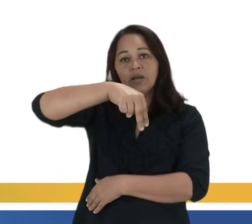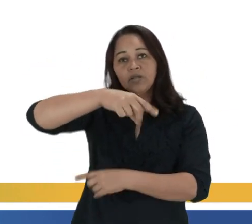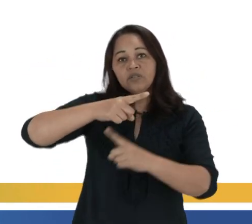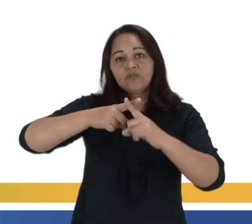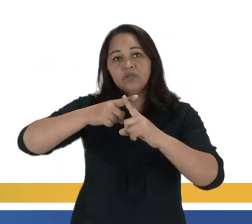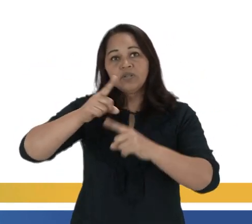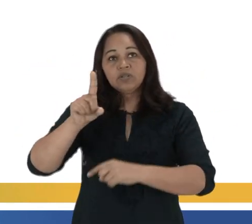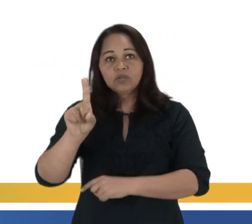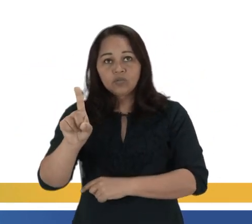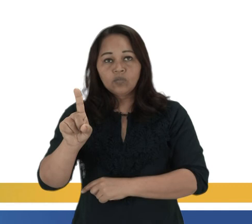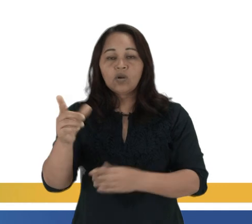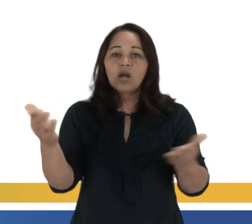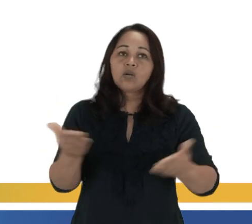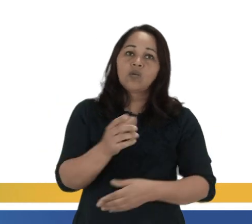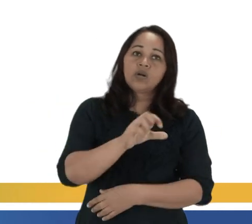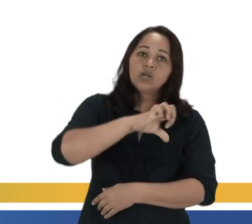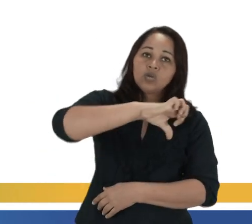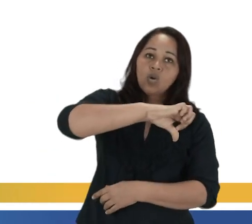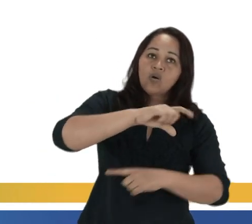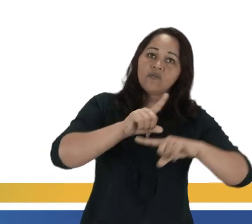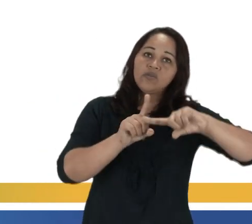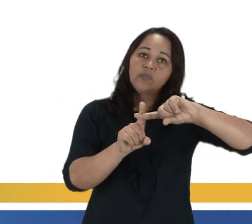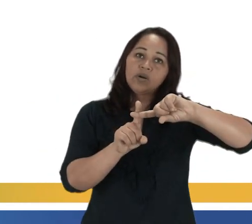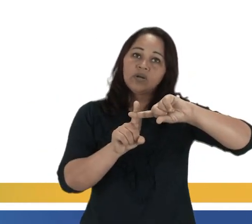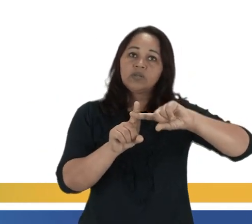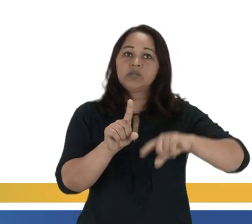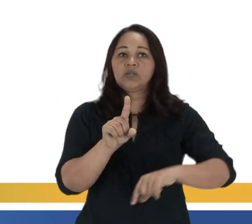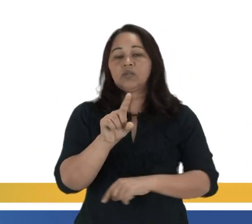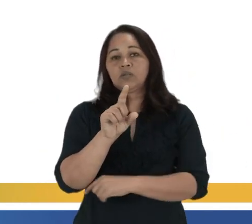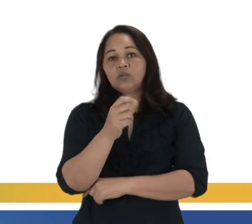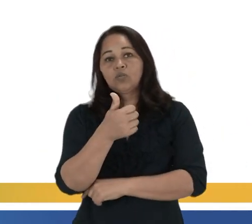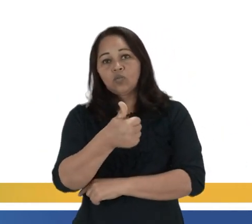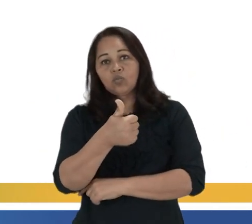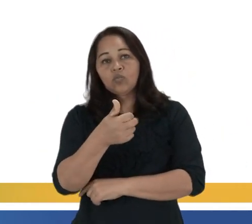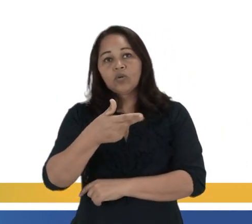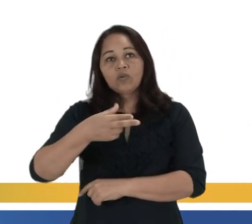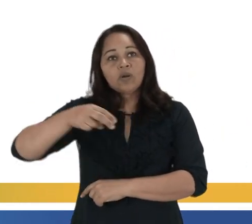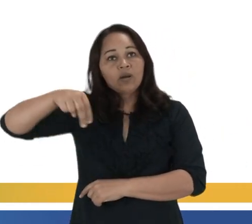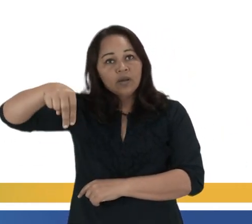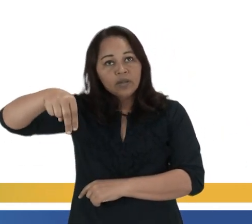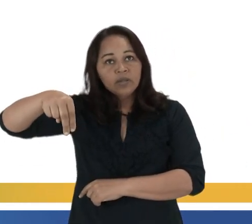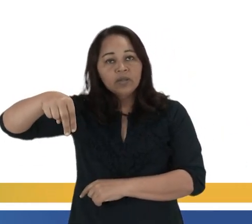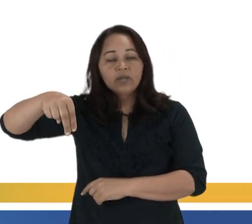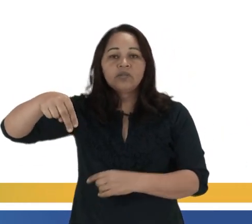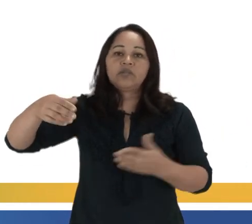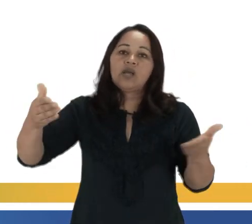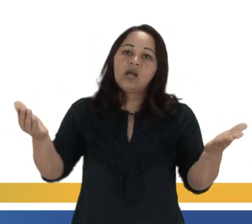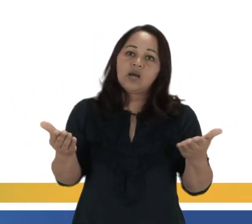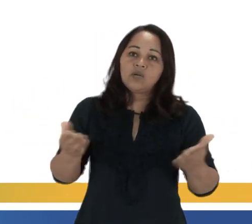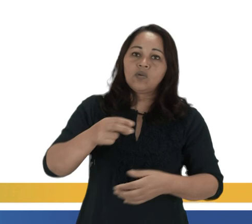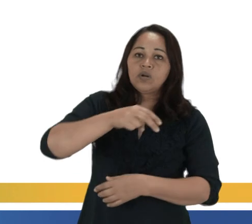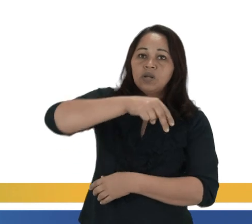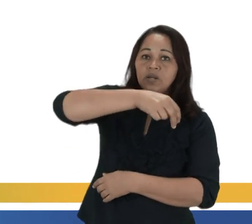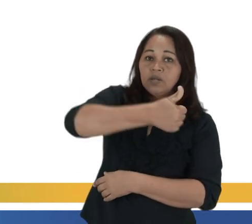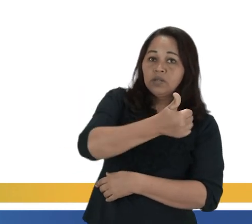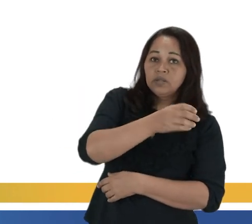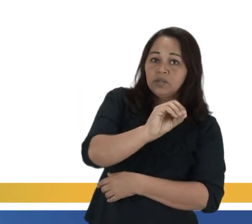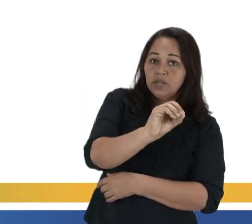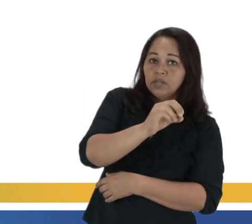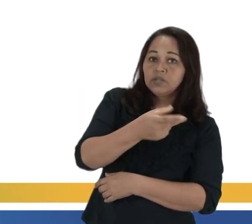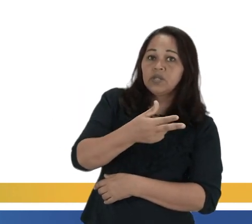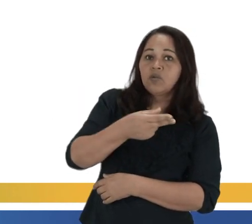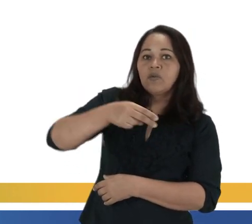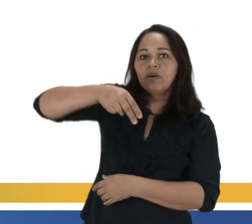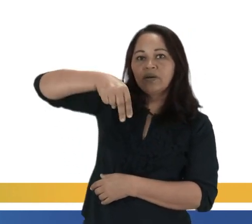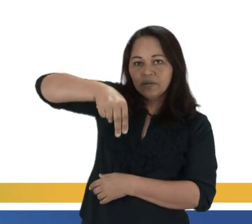lado positivo, então cheguei à conclusão de que 10 é igual à posição desse fator que nós procuramos.